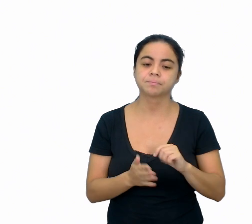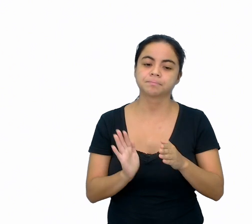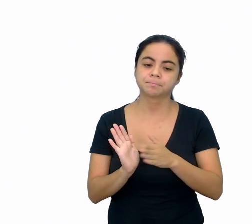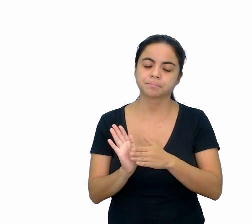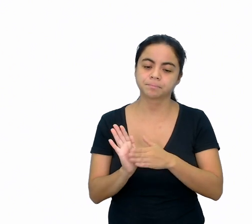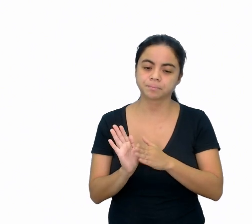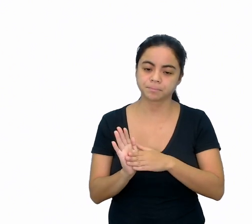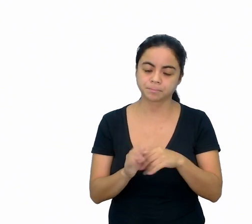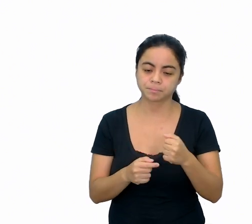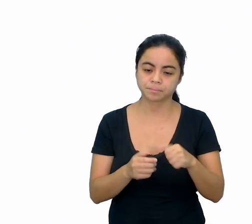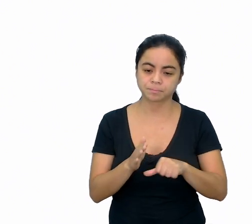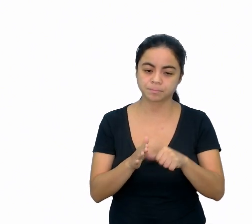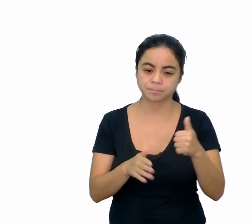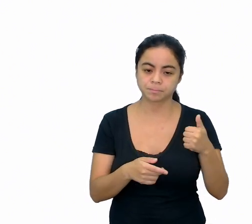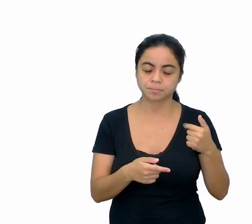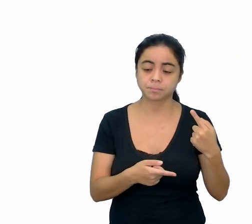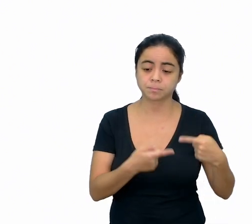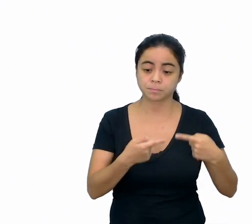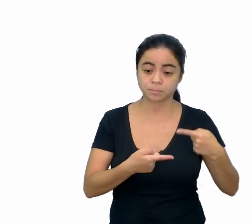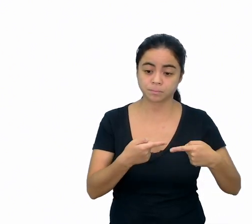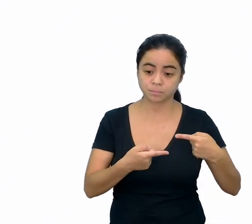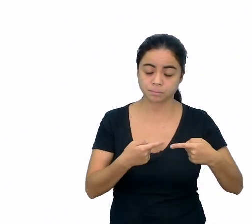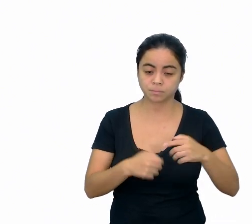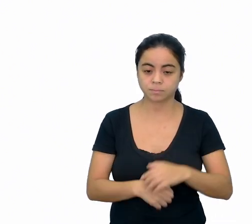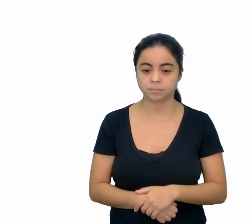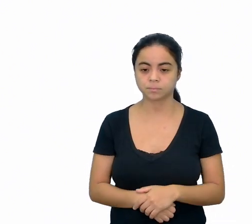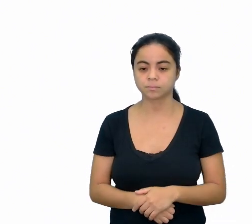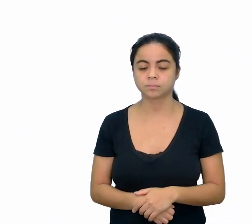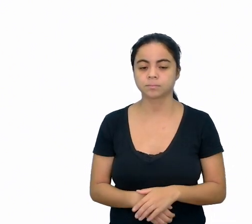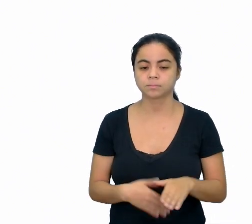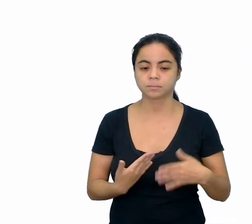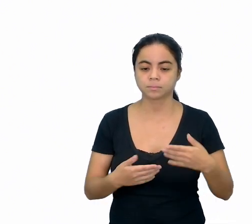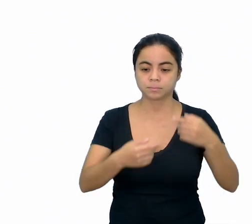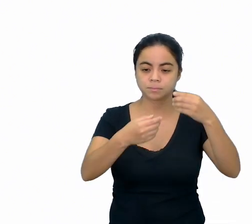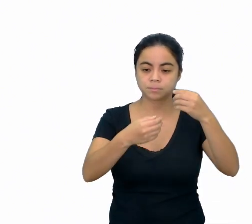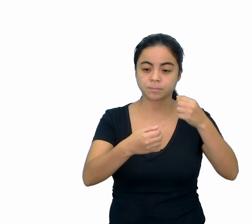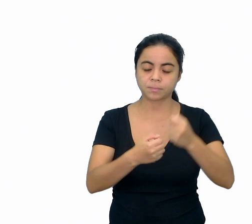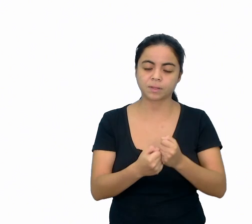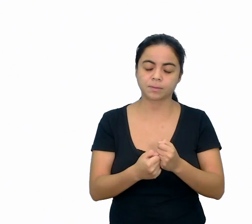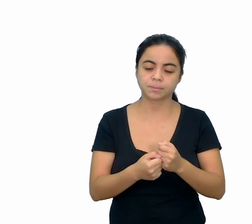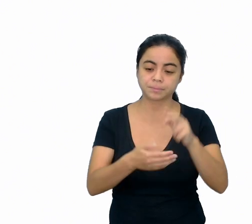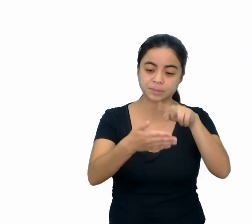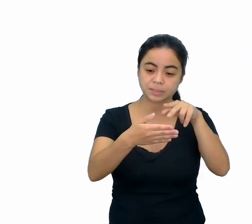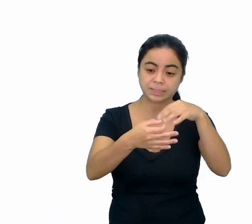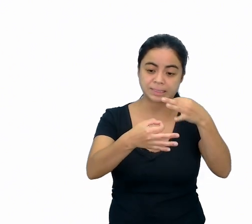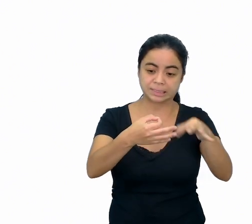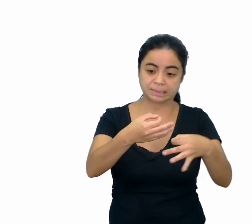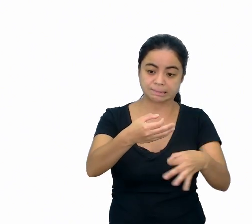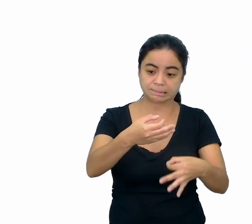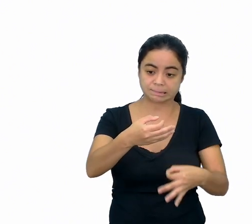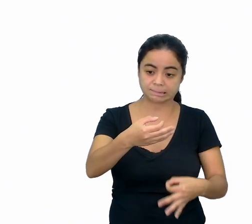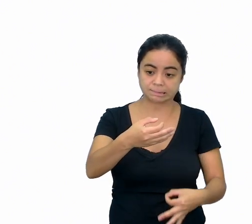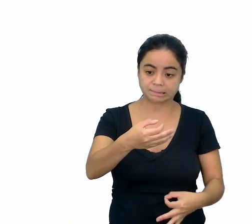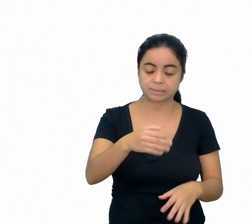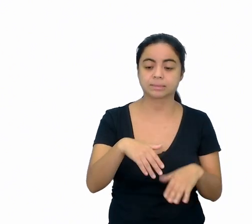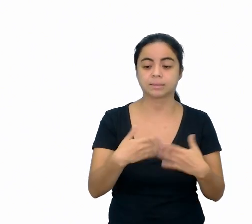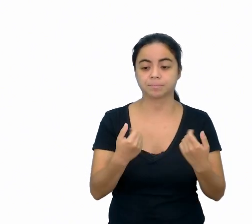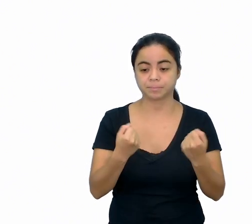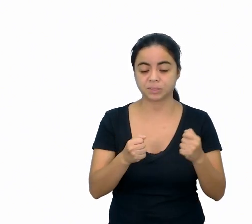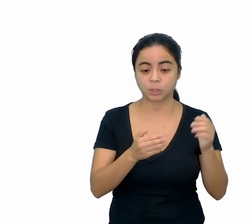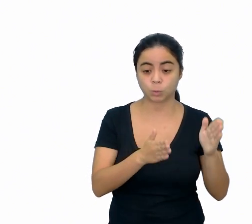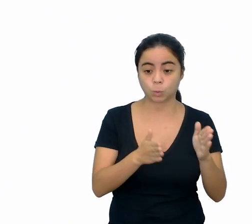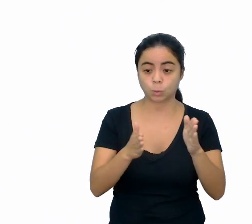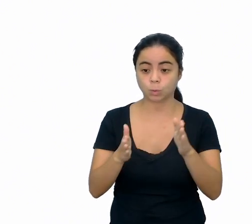primeira parte do que foi lido. E por ser uma leitura extensa, deverá ser feita em 2 momentos consecutivos. E